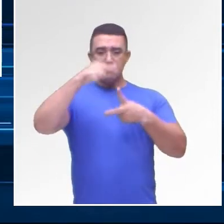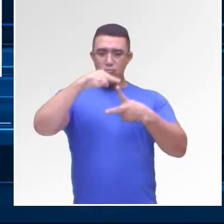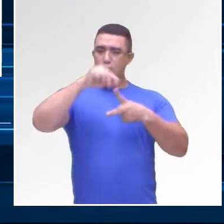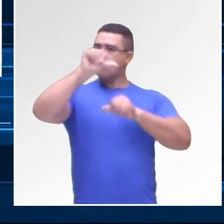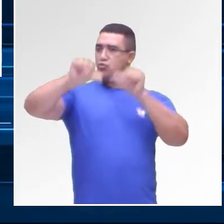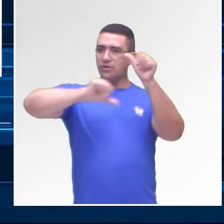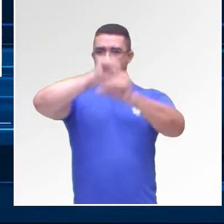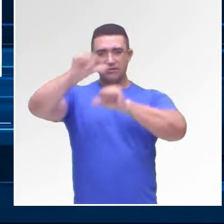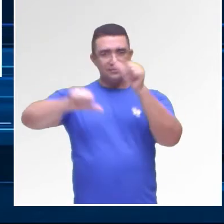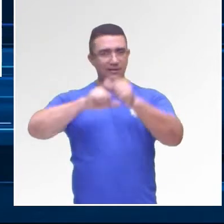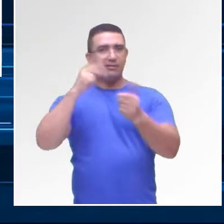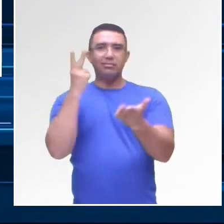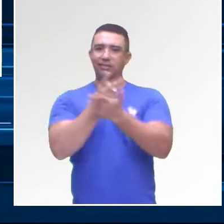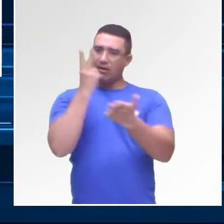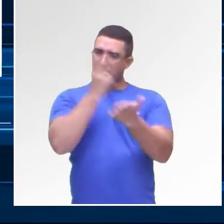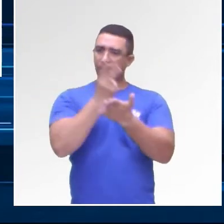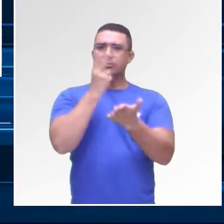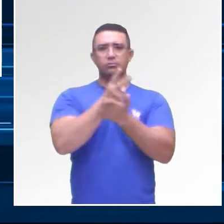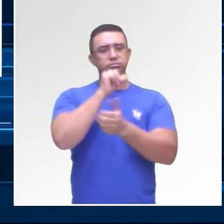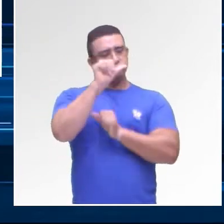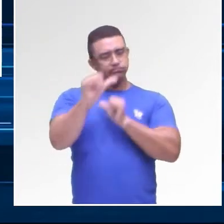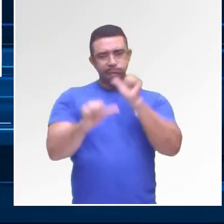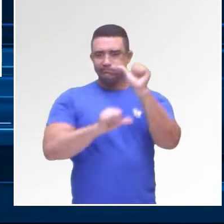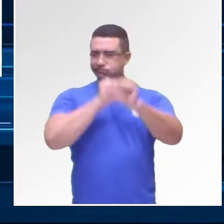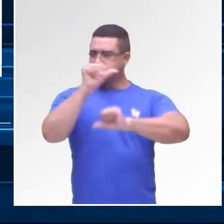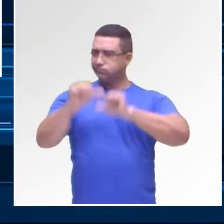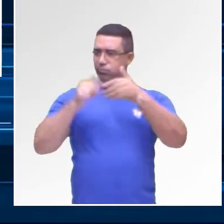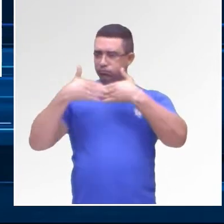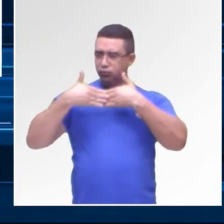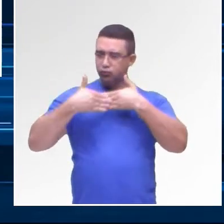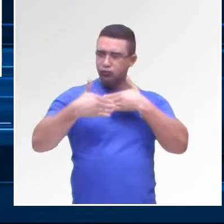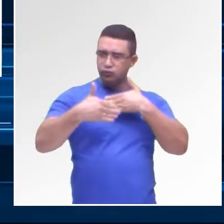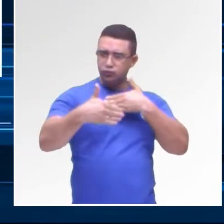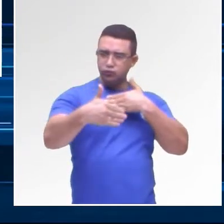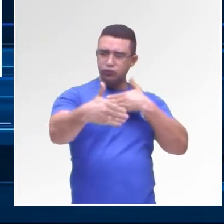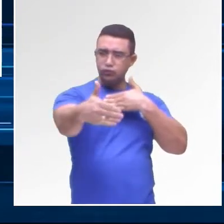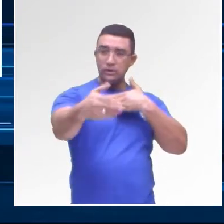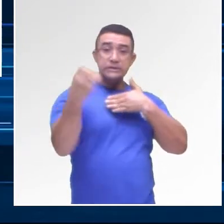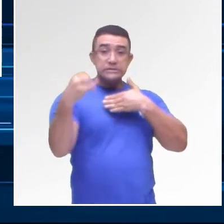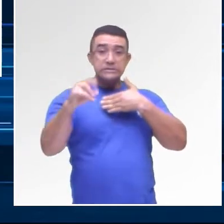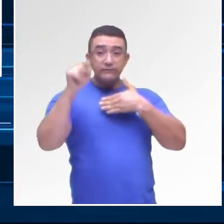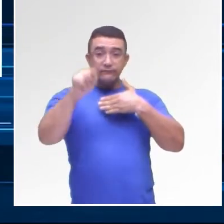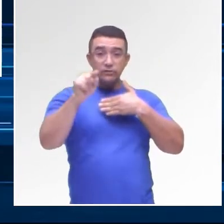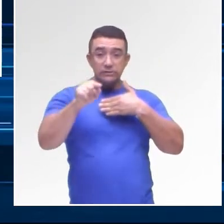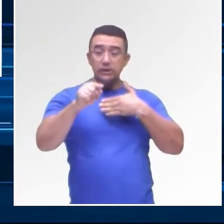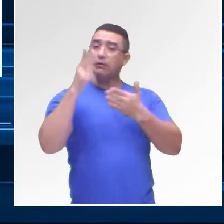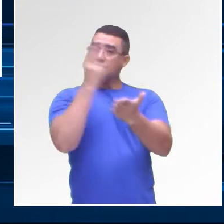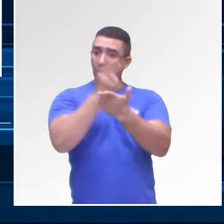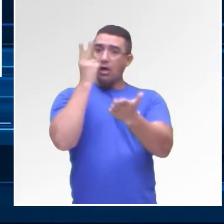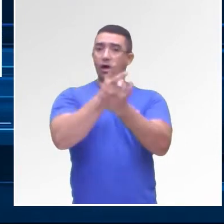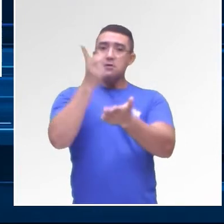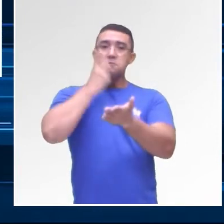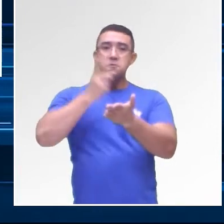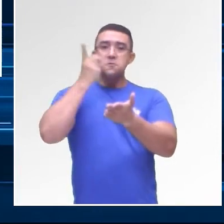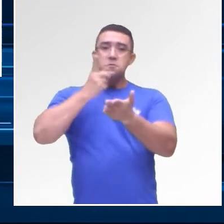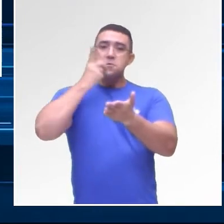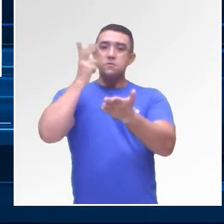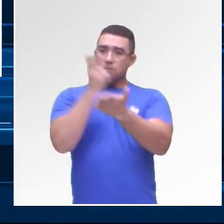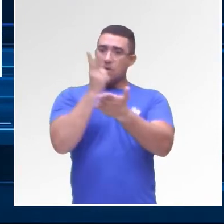resultado do treinamento muscular a longo prazo, ou seja, se você se exercita regularmente, você vai